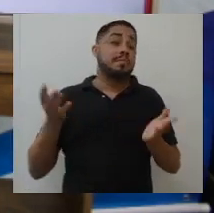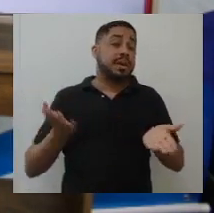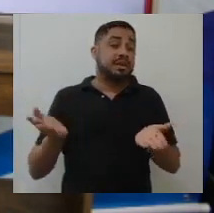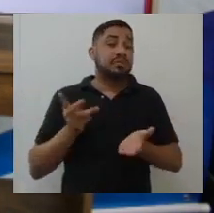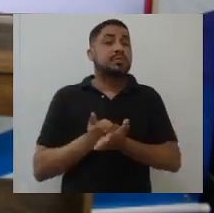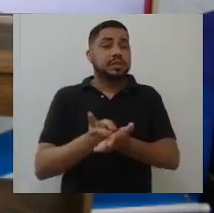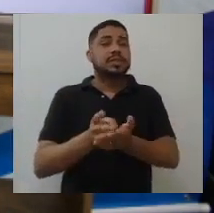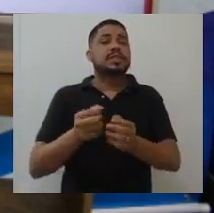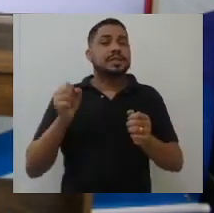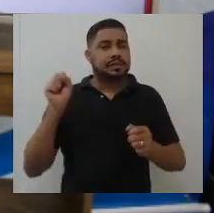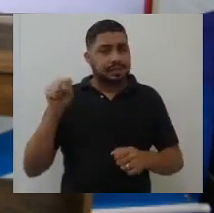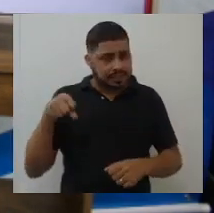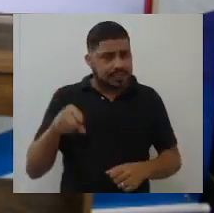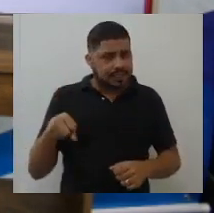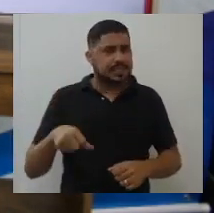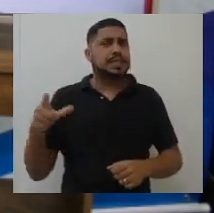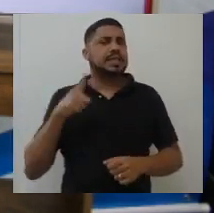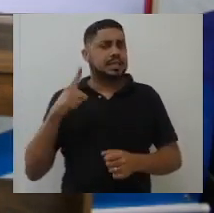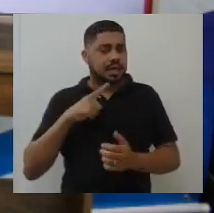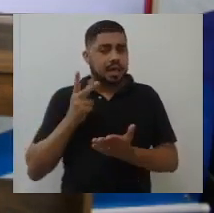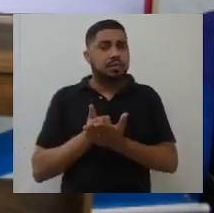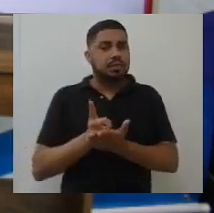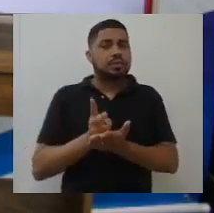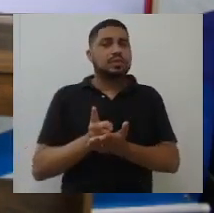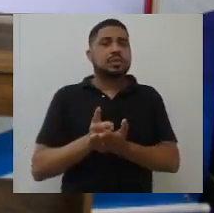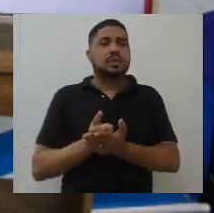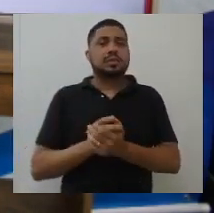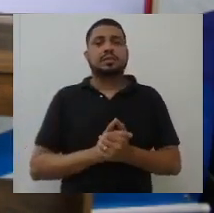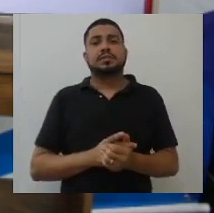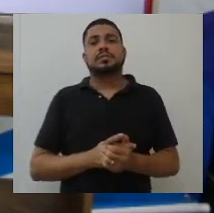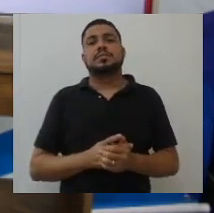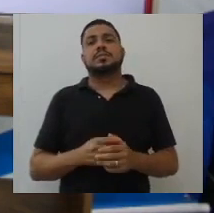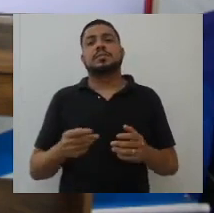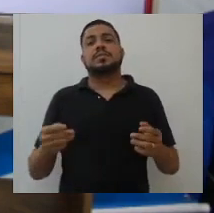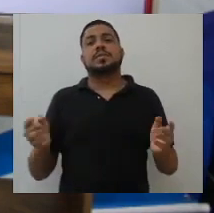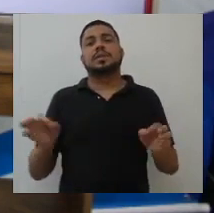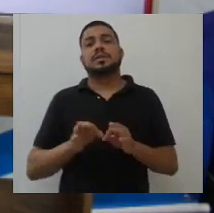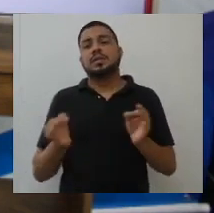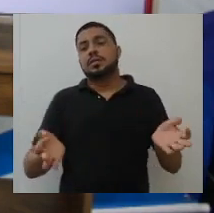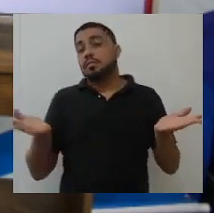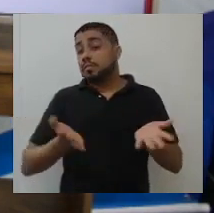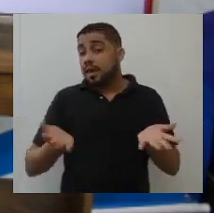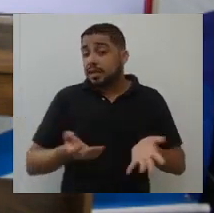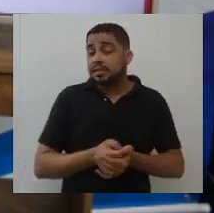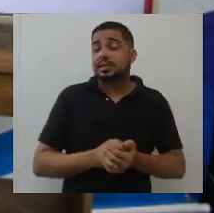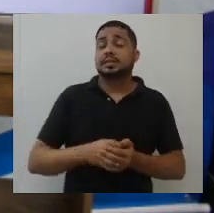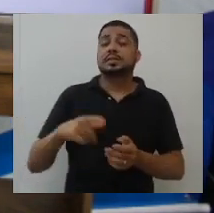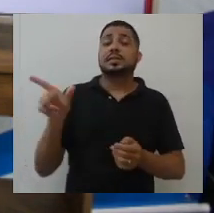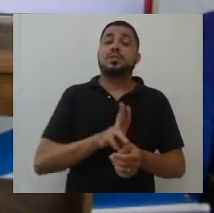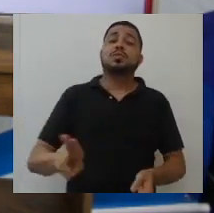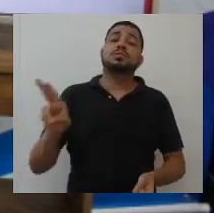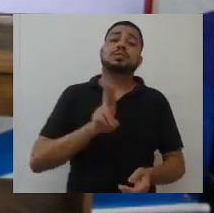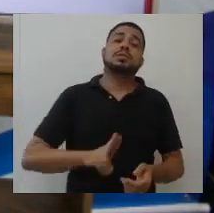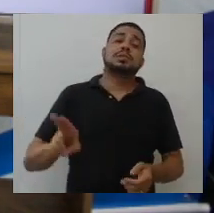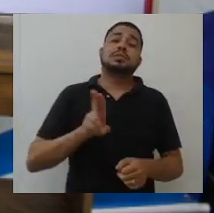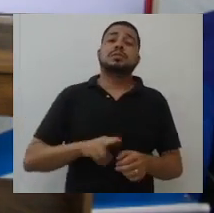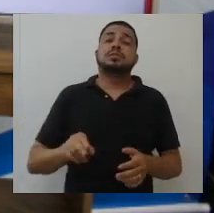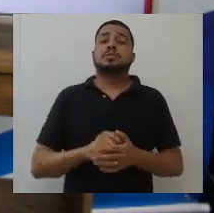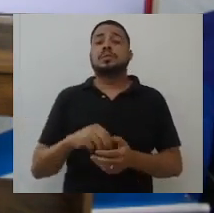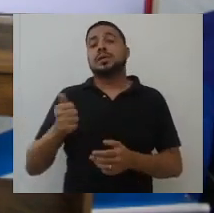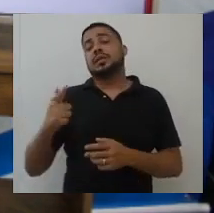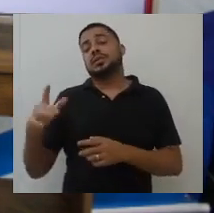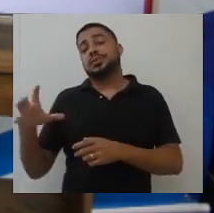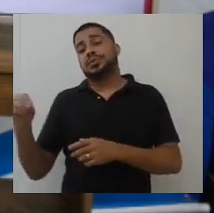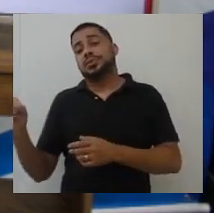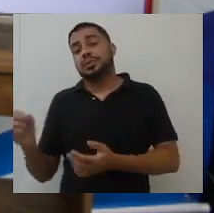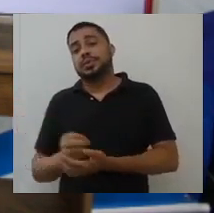gente tem meio que uma continuidade aí. O Simple Present, ele é utilizado para ações,